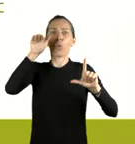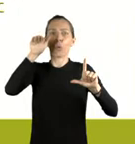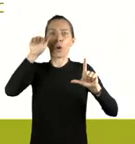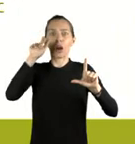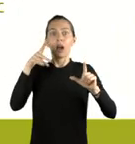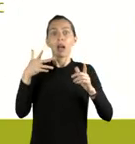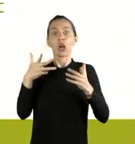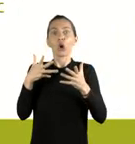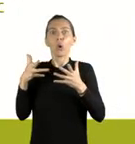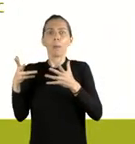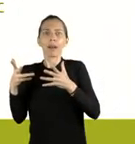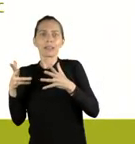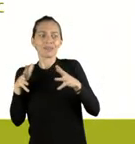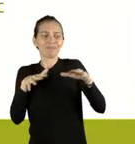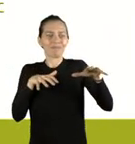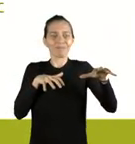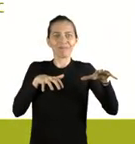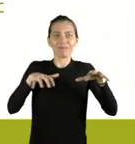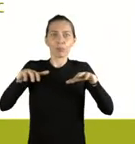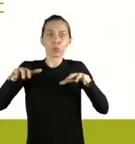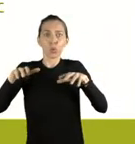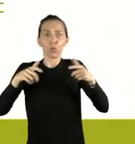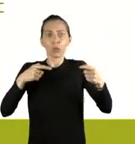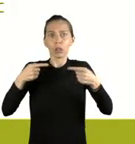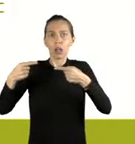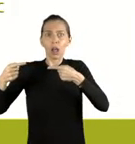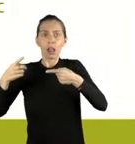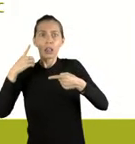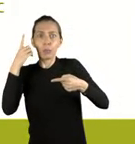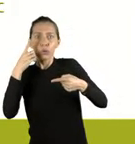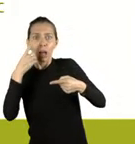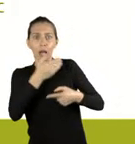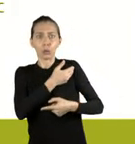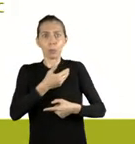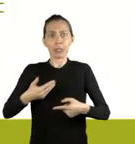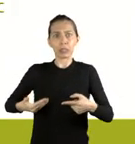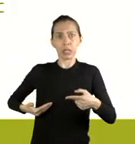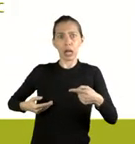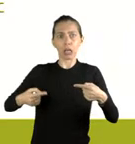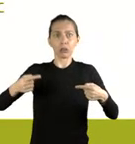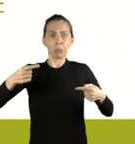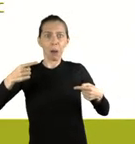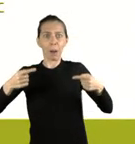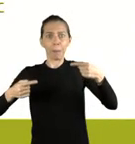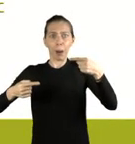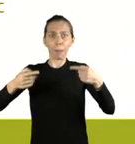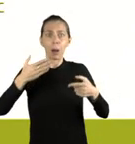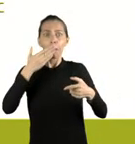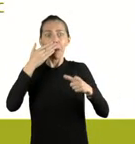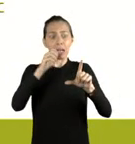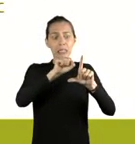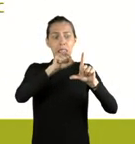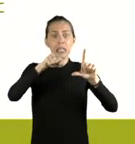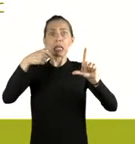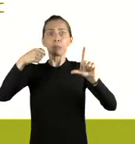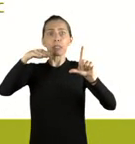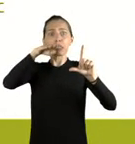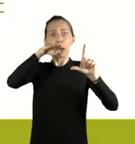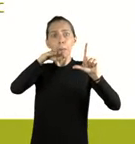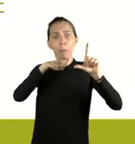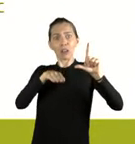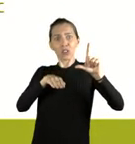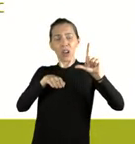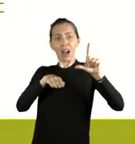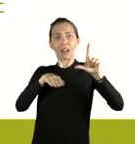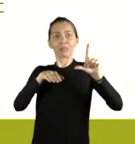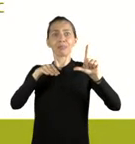entre Senado, os deputados e presidente pedindo para que abaixe a Selic. Então, também fica esse impasse